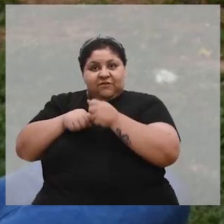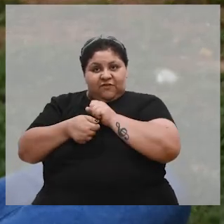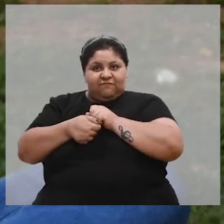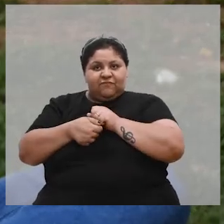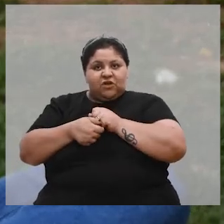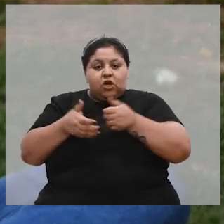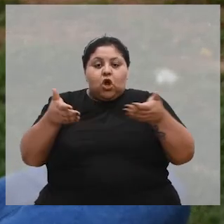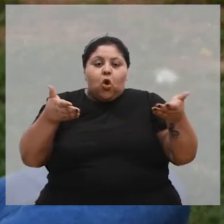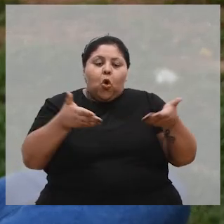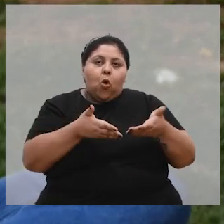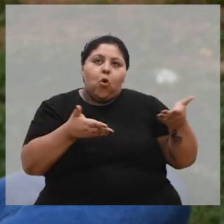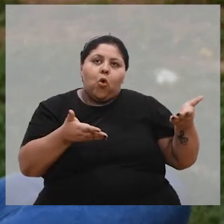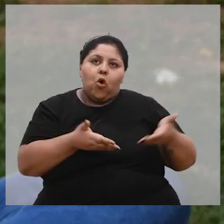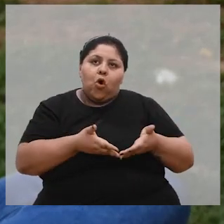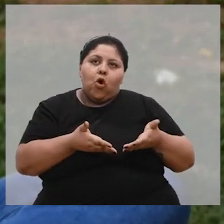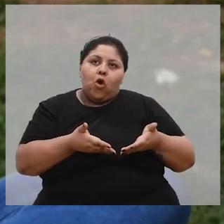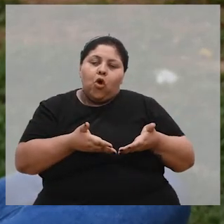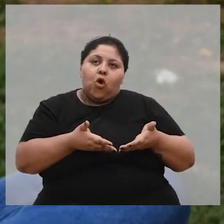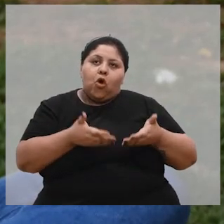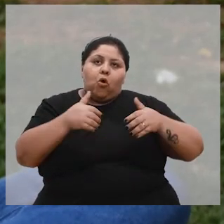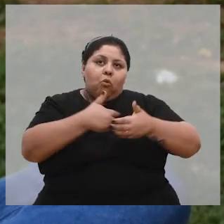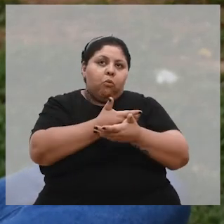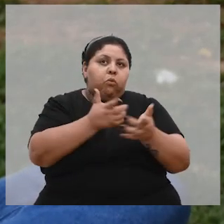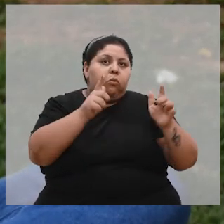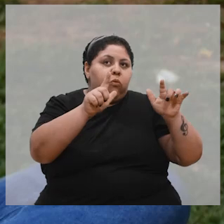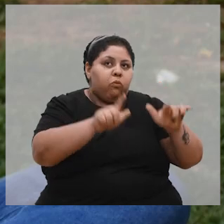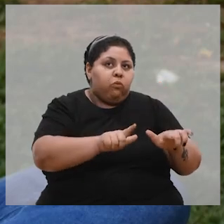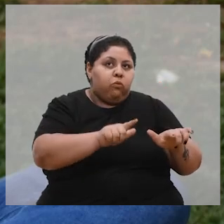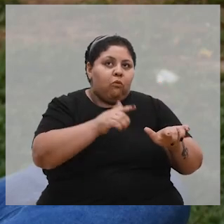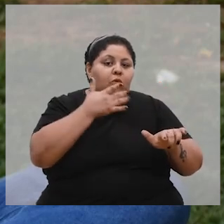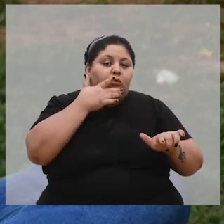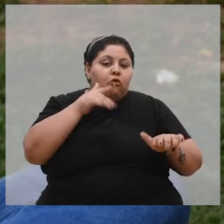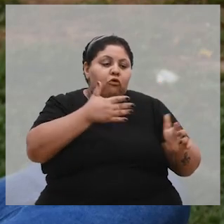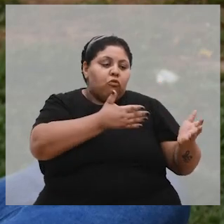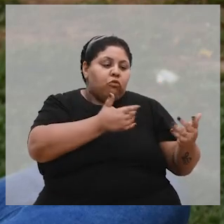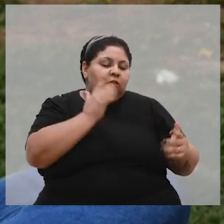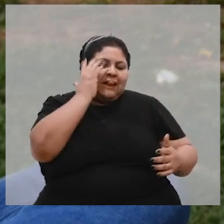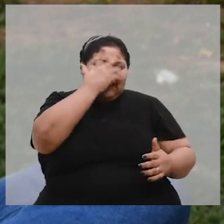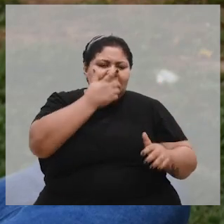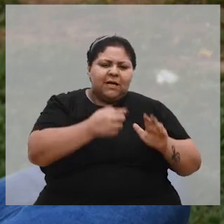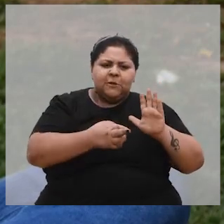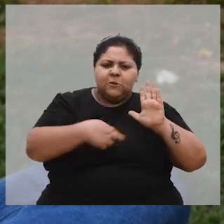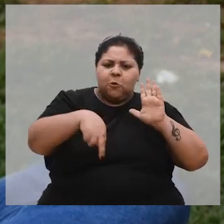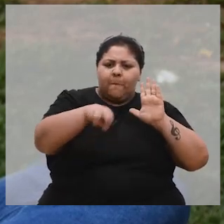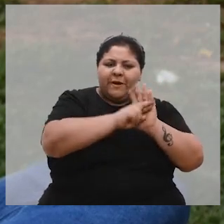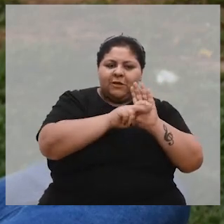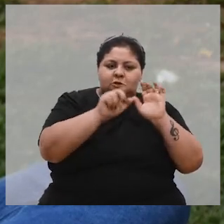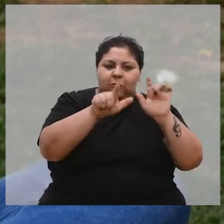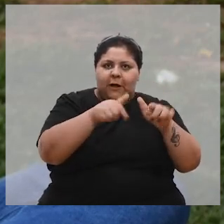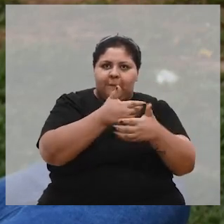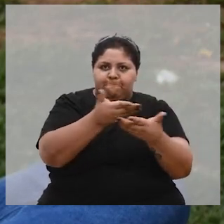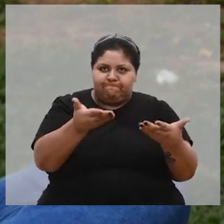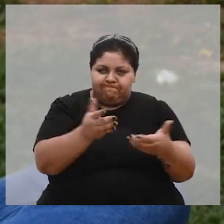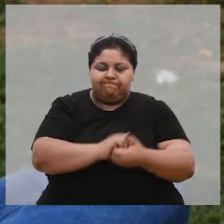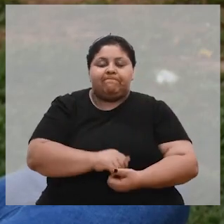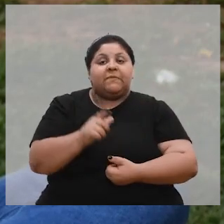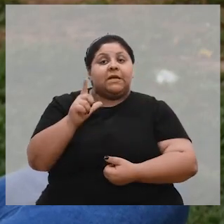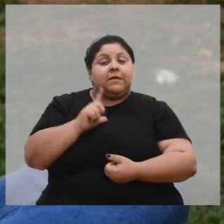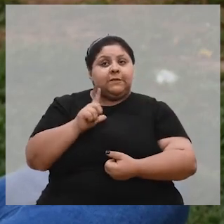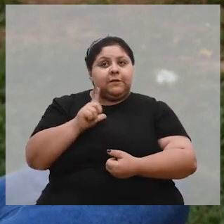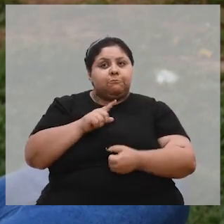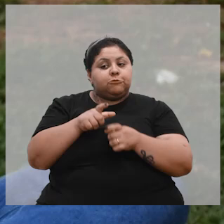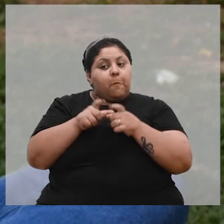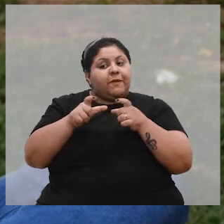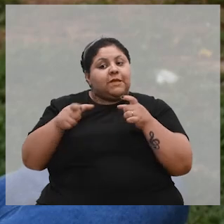desse investimento, e estamos diante de uma ala infanto-juvenil muito linda, que está recuperando esse espaço. Nós temos